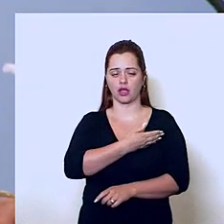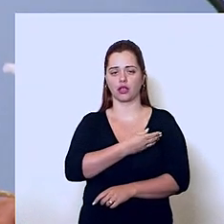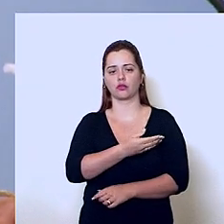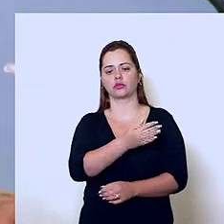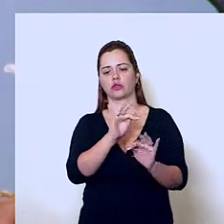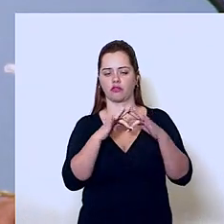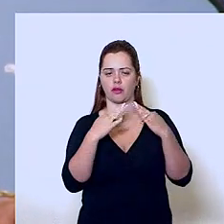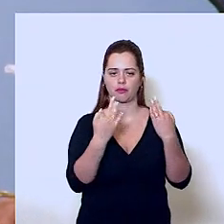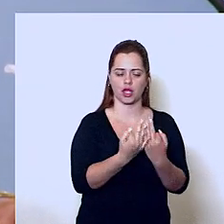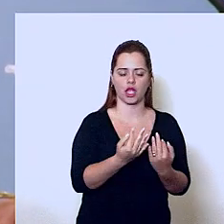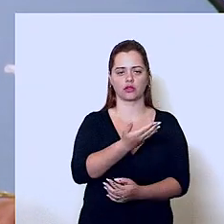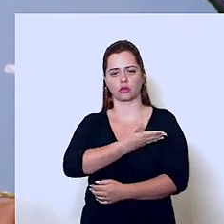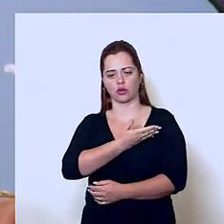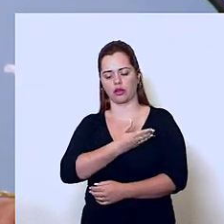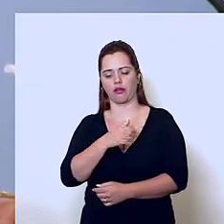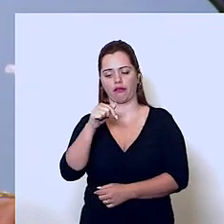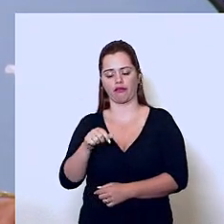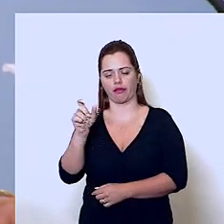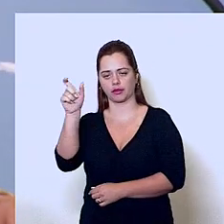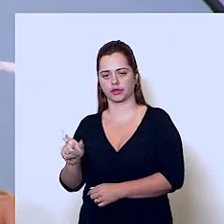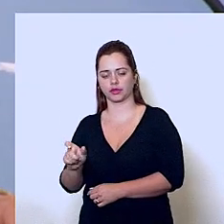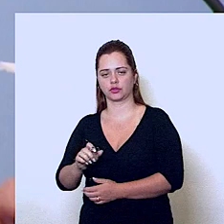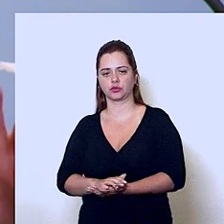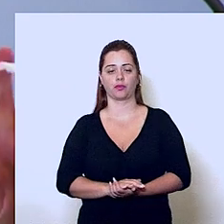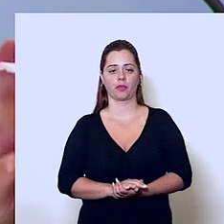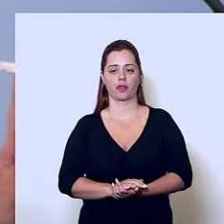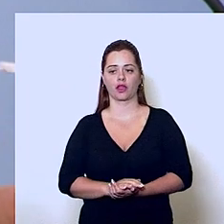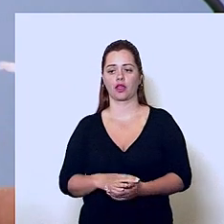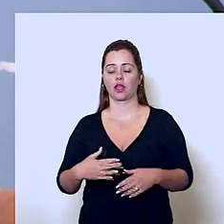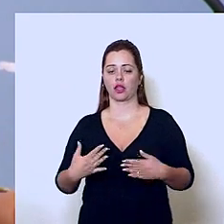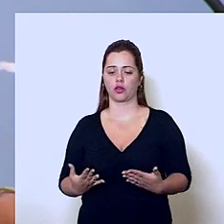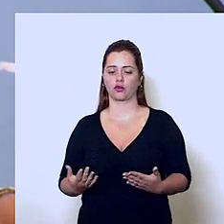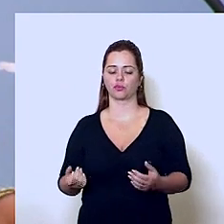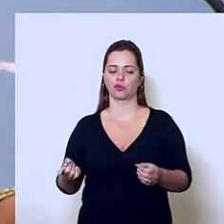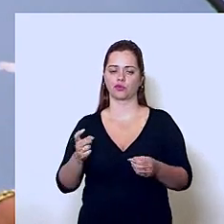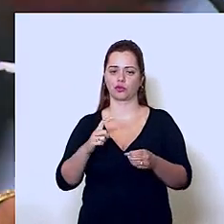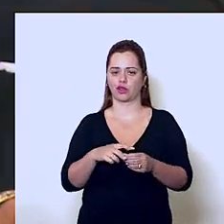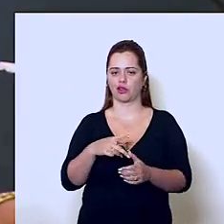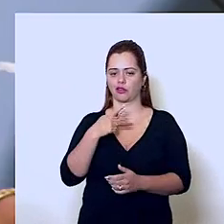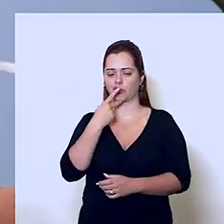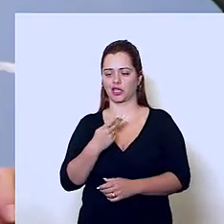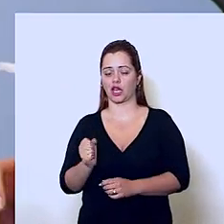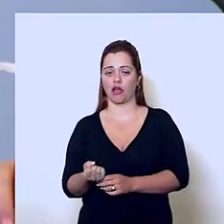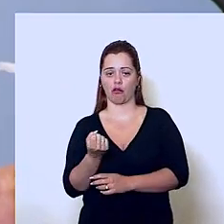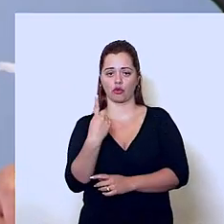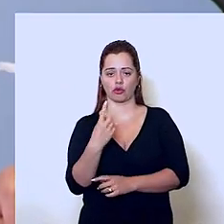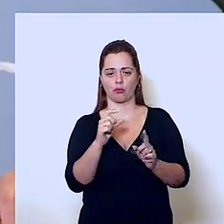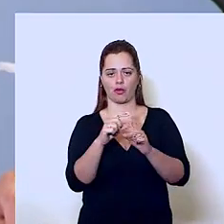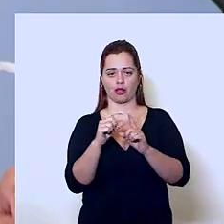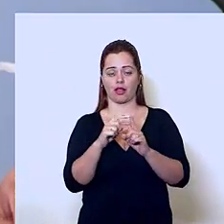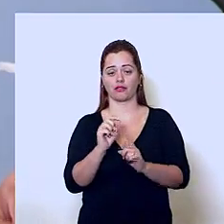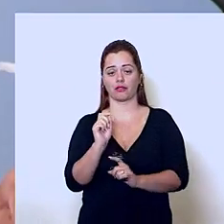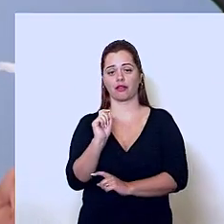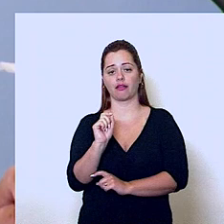colegas aqui presentes. Eu vou retomar dando a última palavra do Gelson, que é, enfim, que